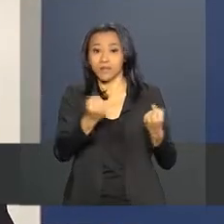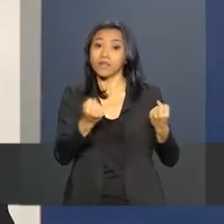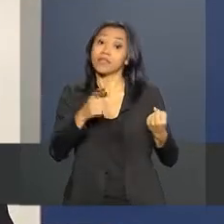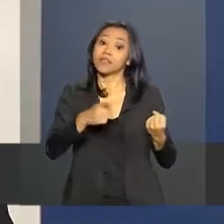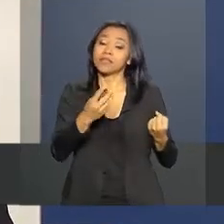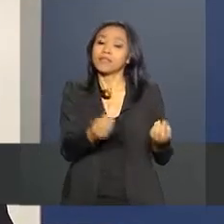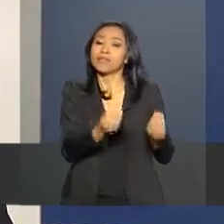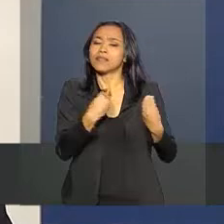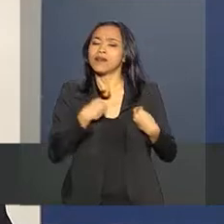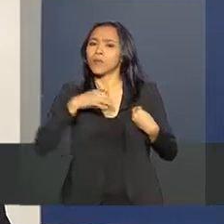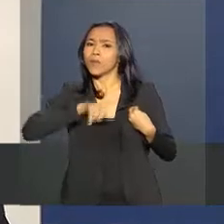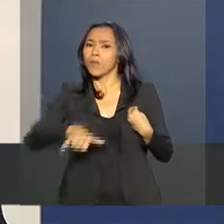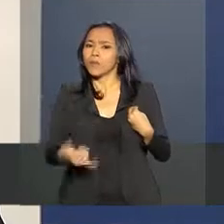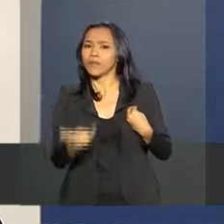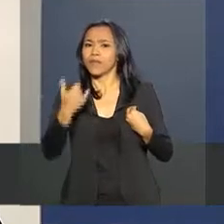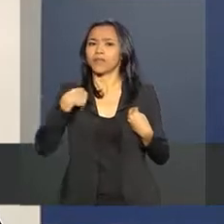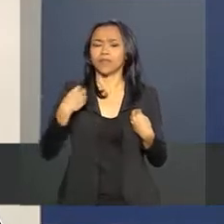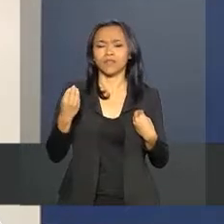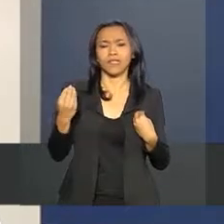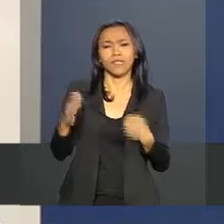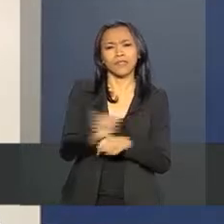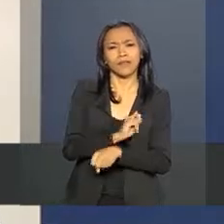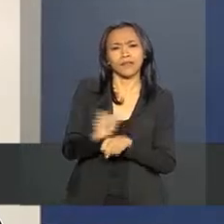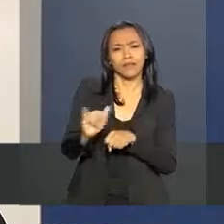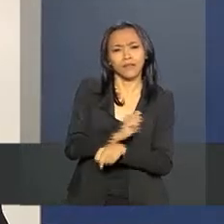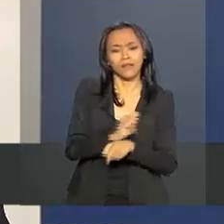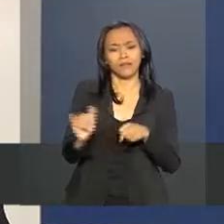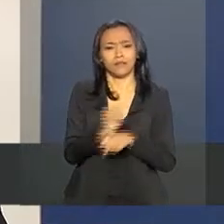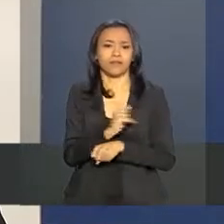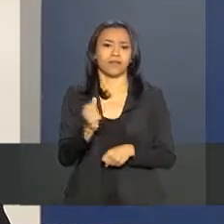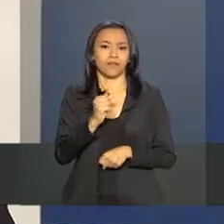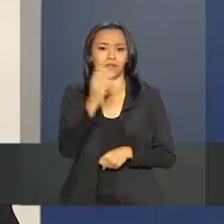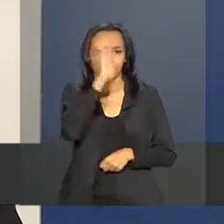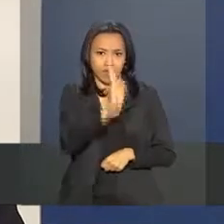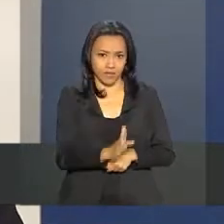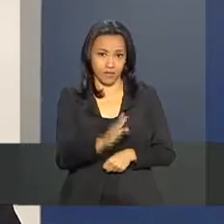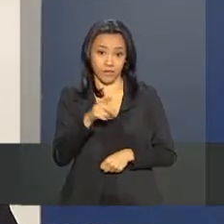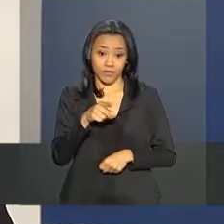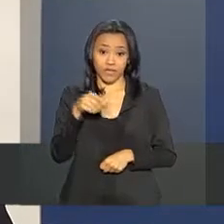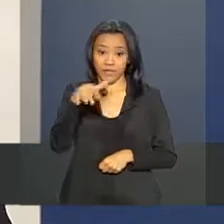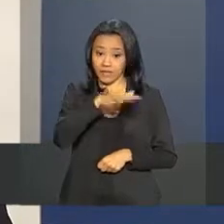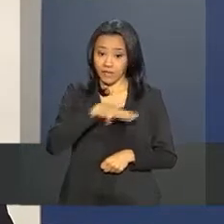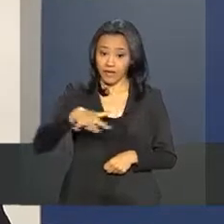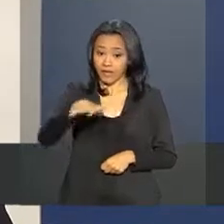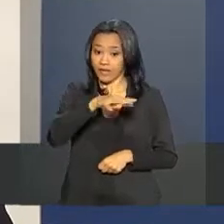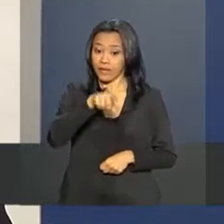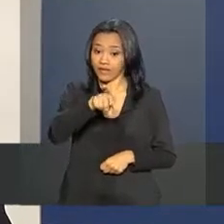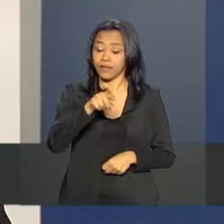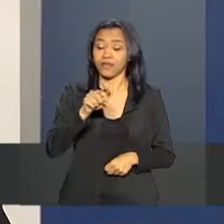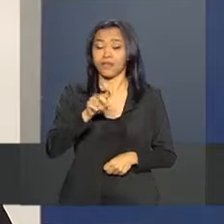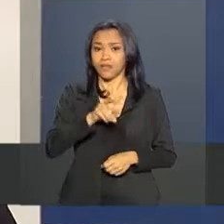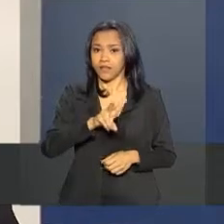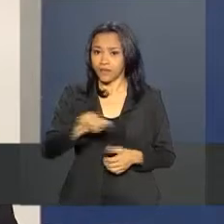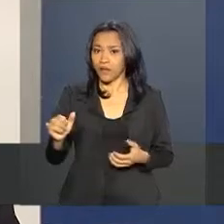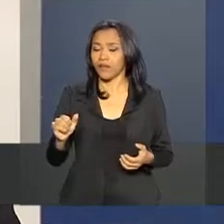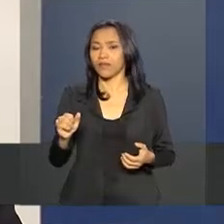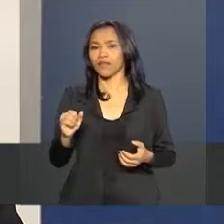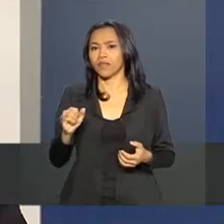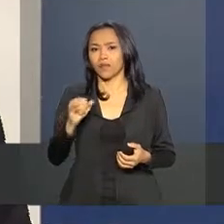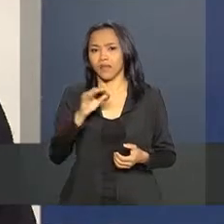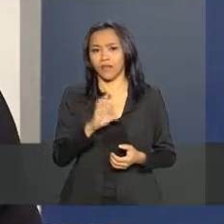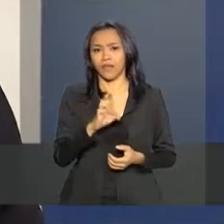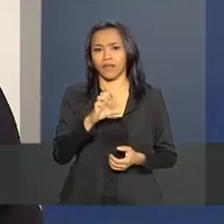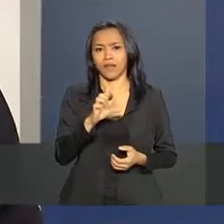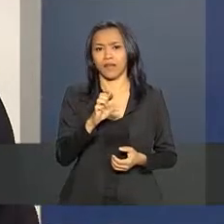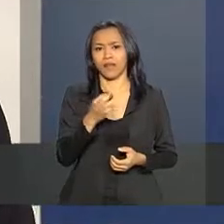gente encontrar as melhores alternativas para o nosso país. A questão da eletrificação é uma questão que virá. O mundo, a gente sabe